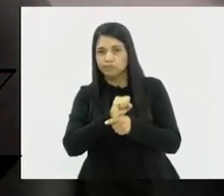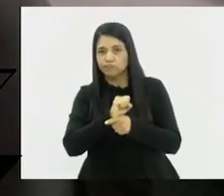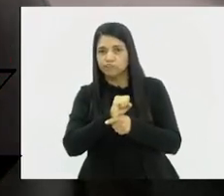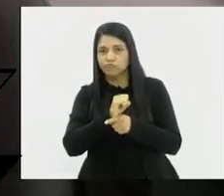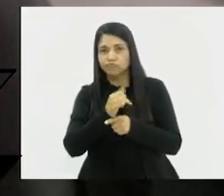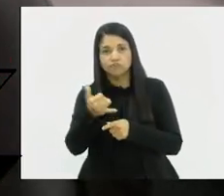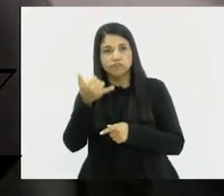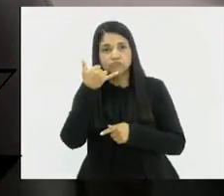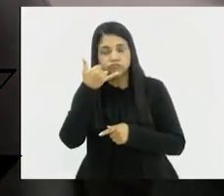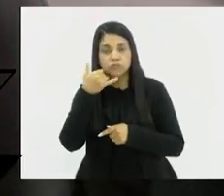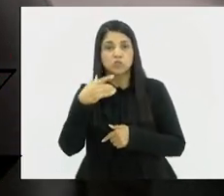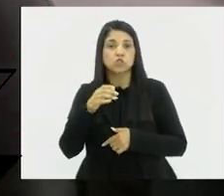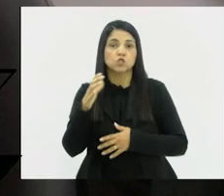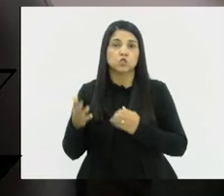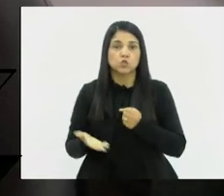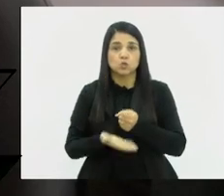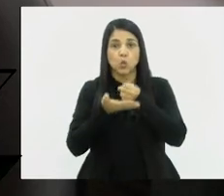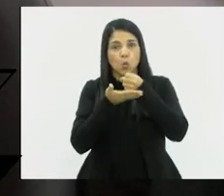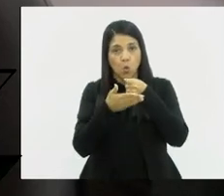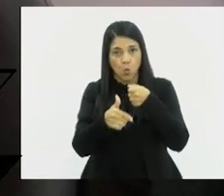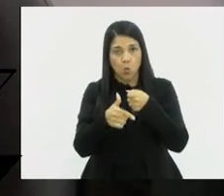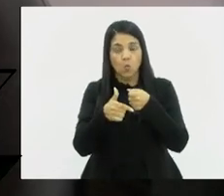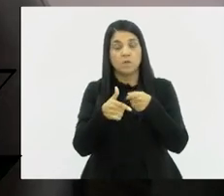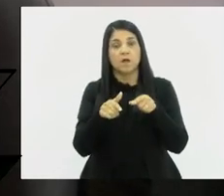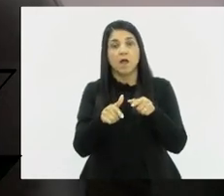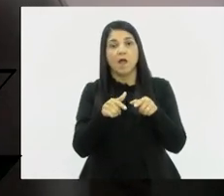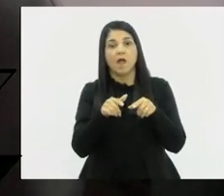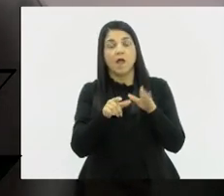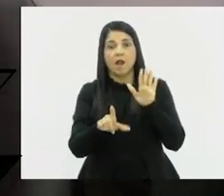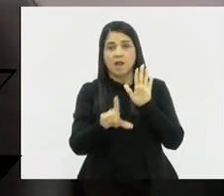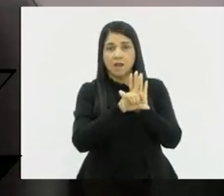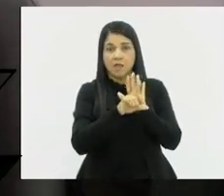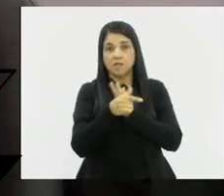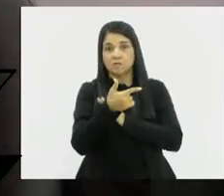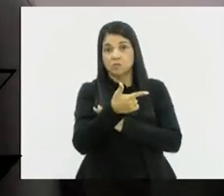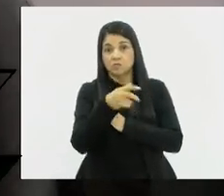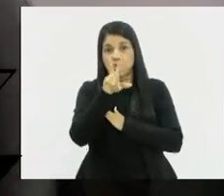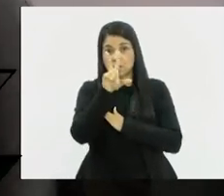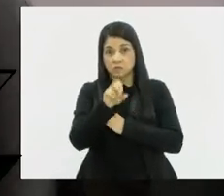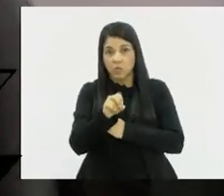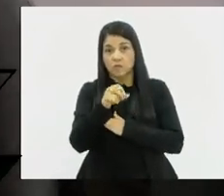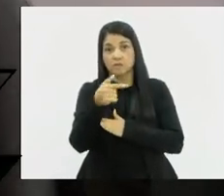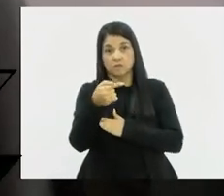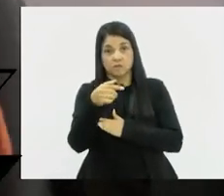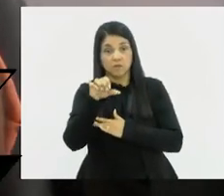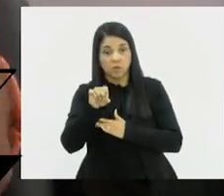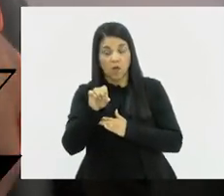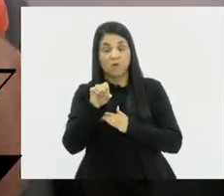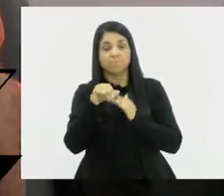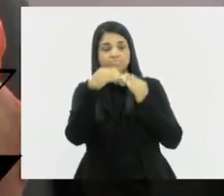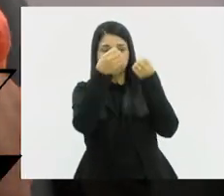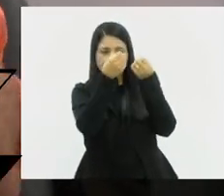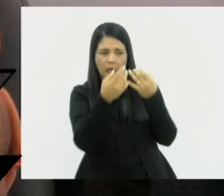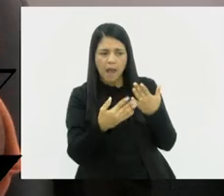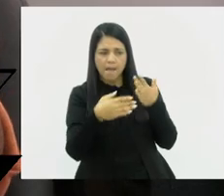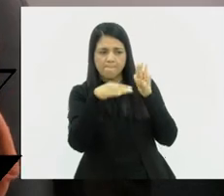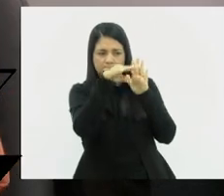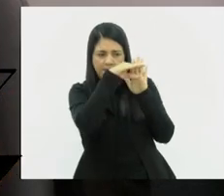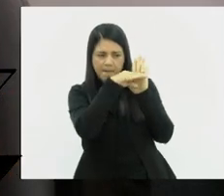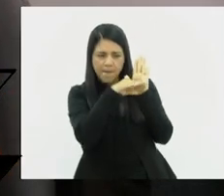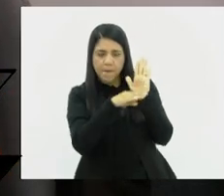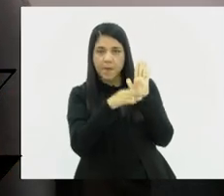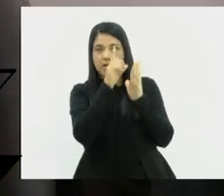A fiscalização nossa, de acordo com a lei de organização básica, a lei 250 de 79, ela estipula o que a gente faz, todas as nossas